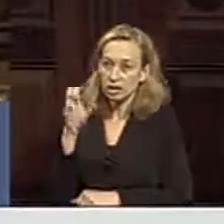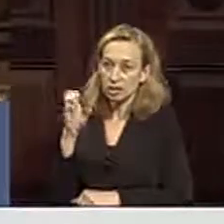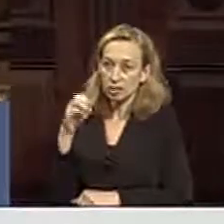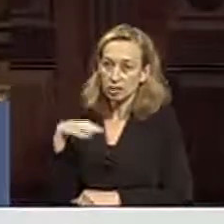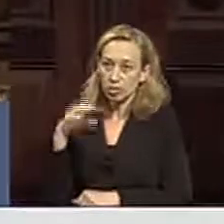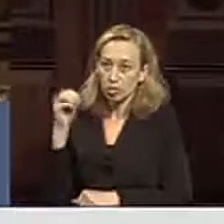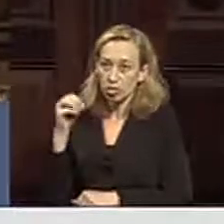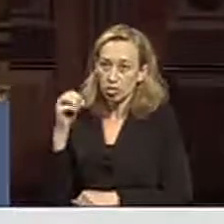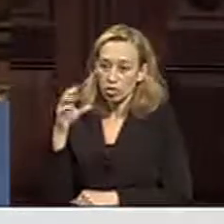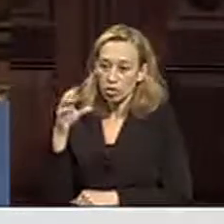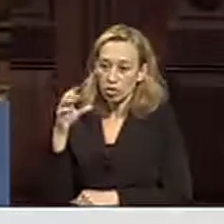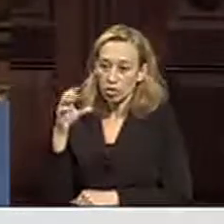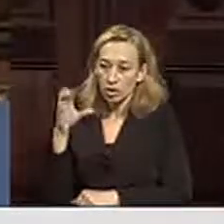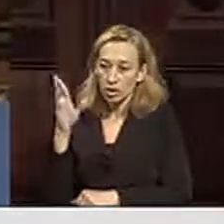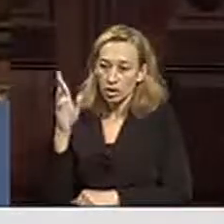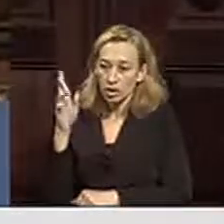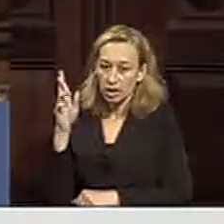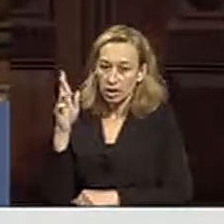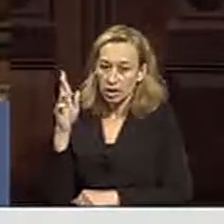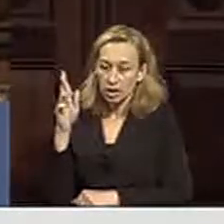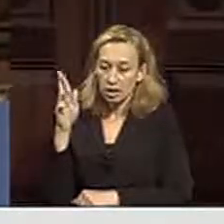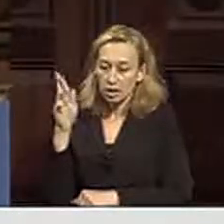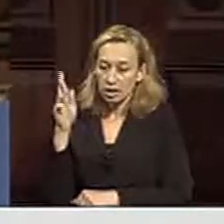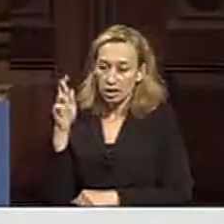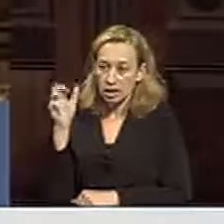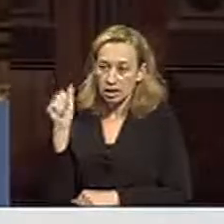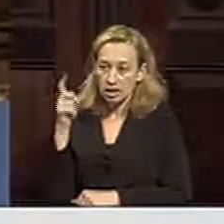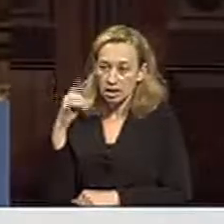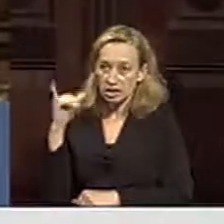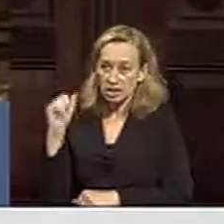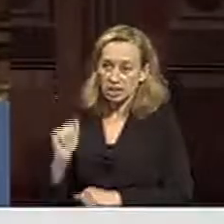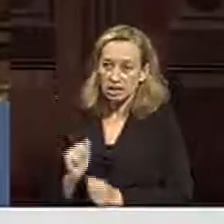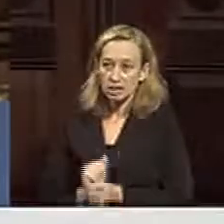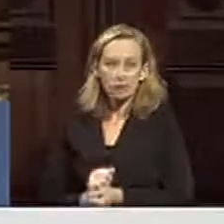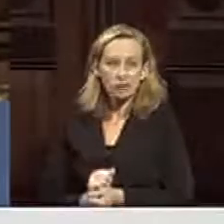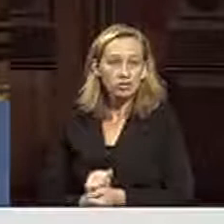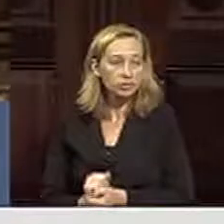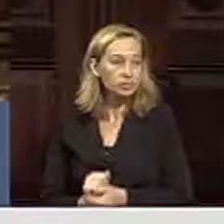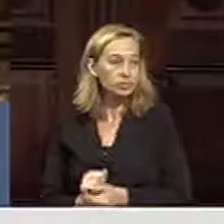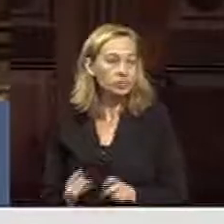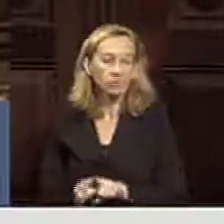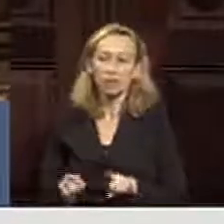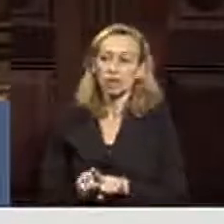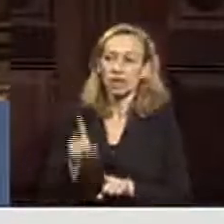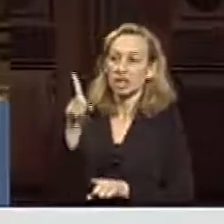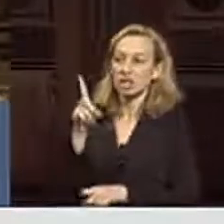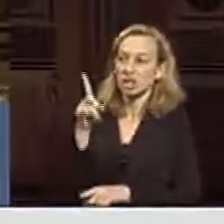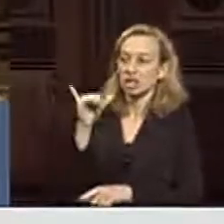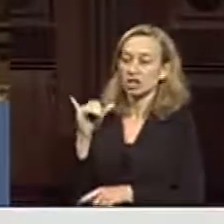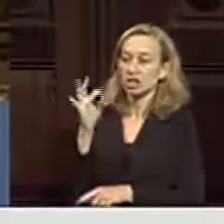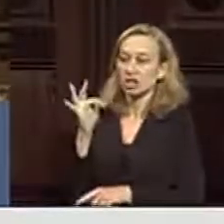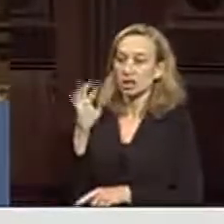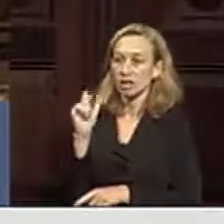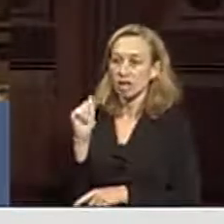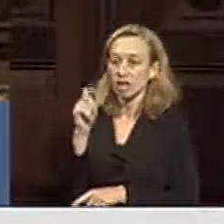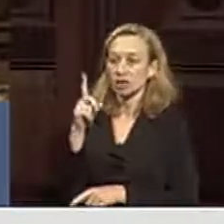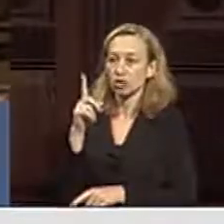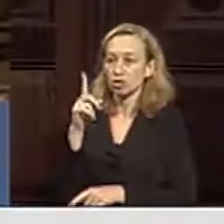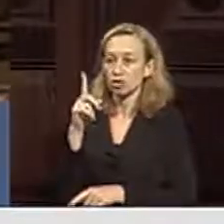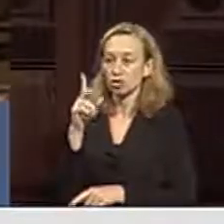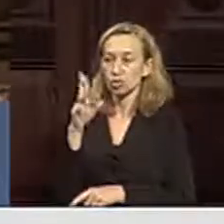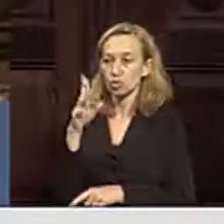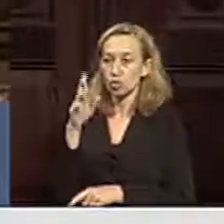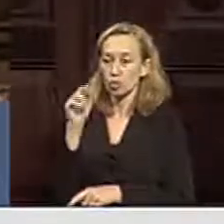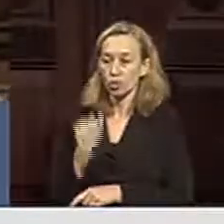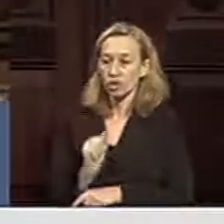onde uma ditadura civil-militar se impôs através da força e centenas de brasileiros